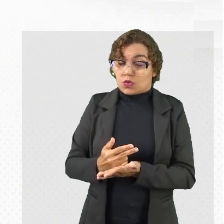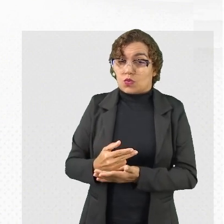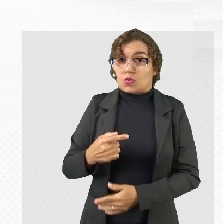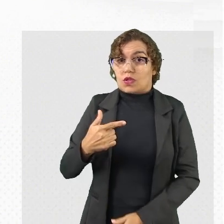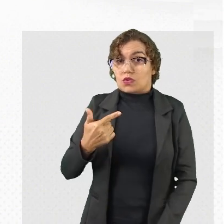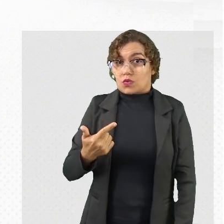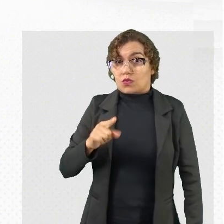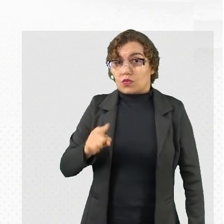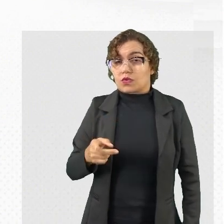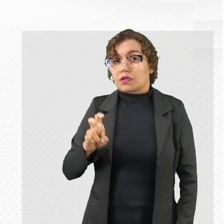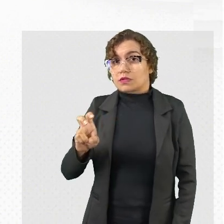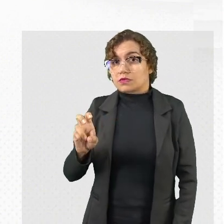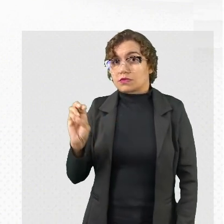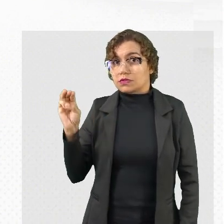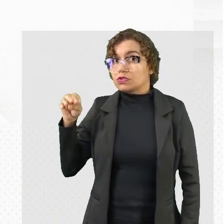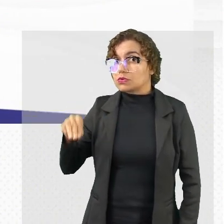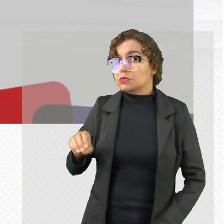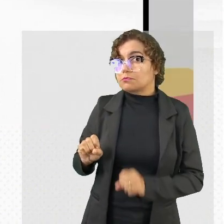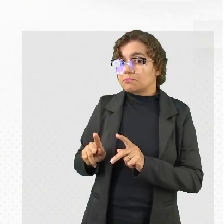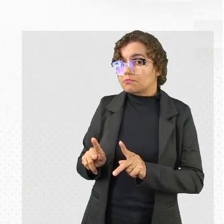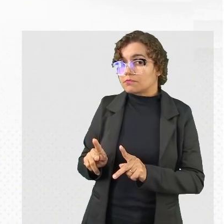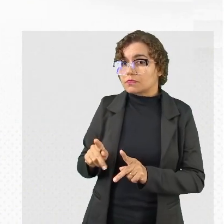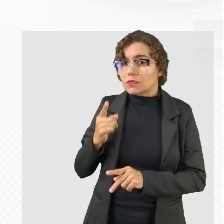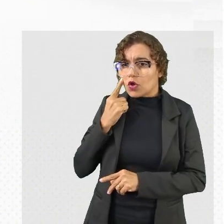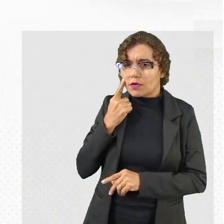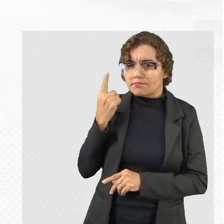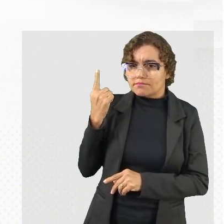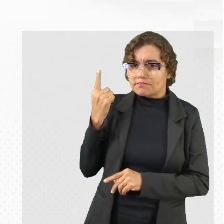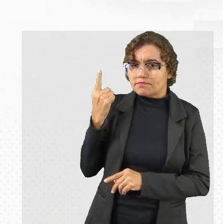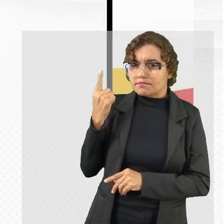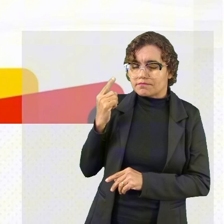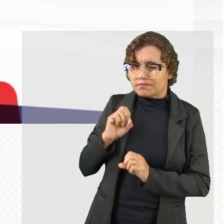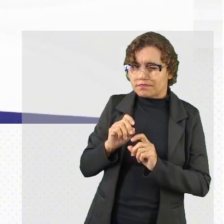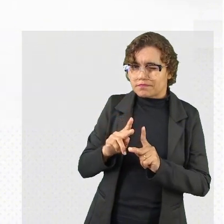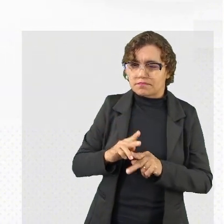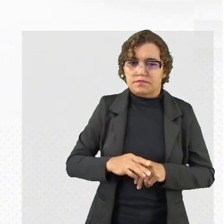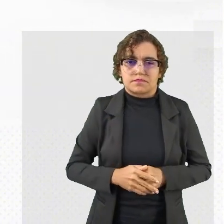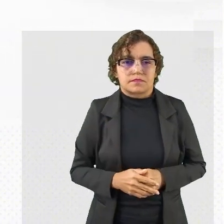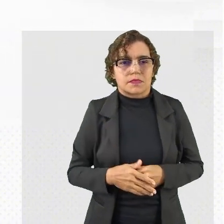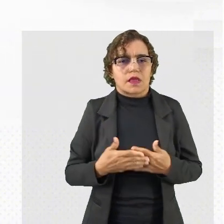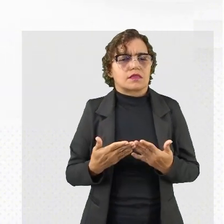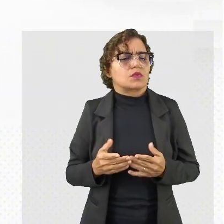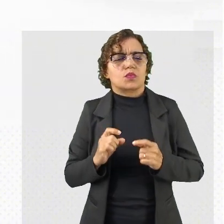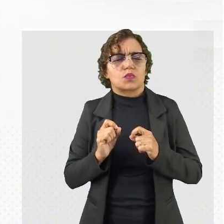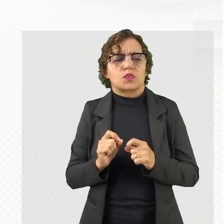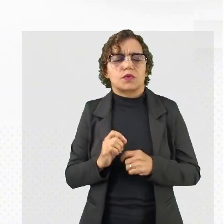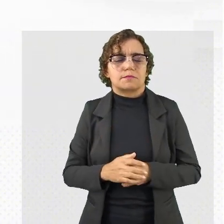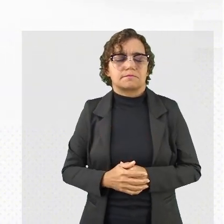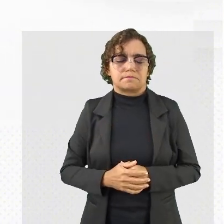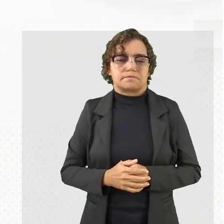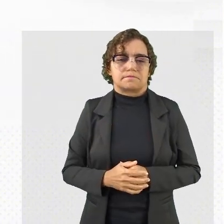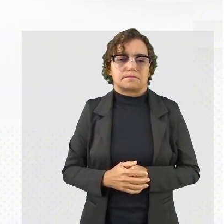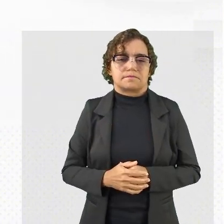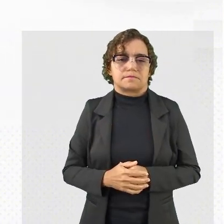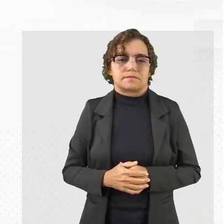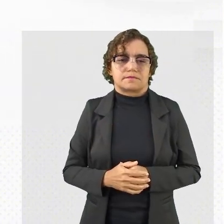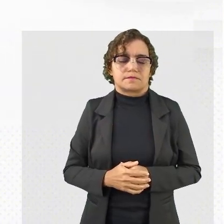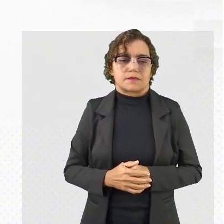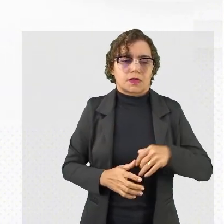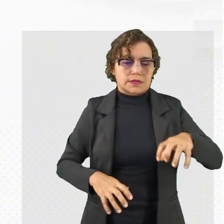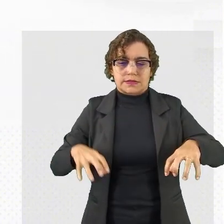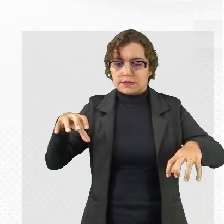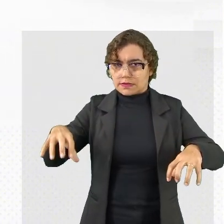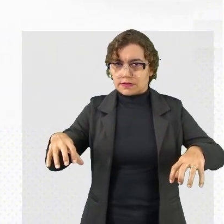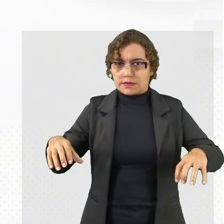2,5 centímetros, não é isso? Só confirmar, certo. Então ele está dizendo aqui, turma, que de uma cidade para